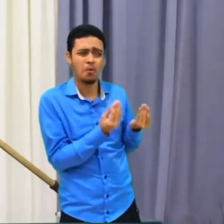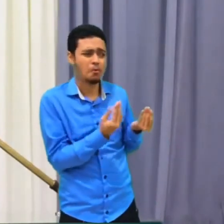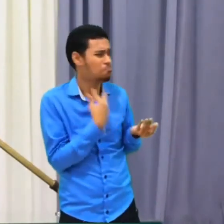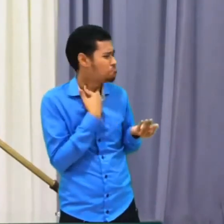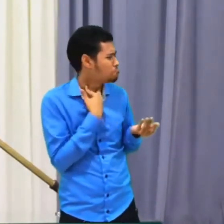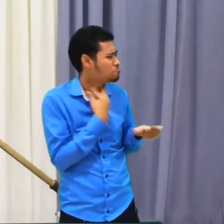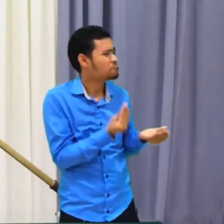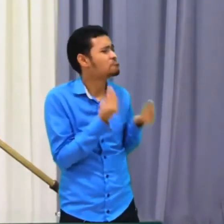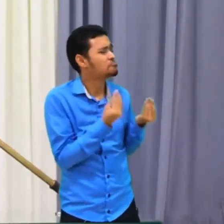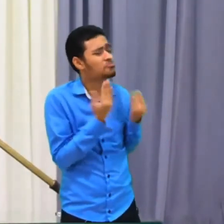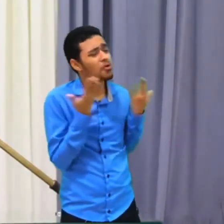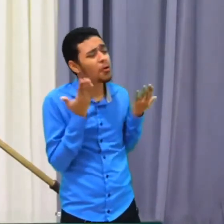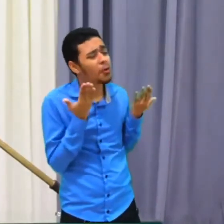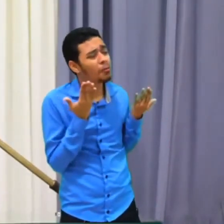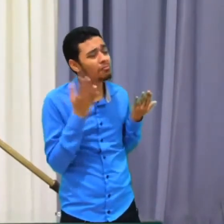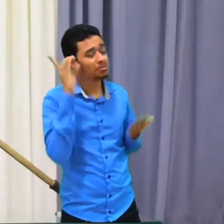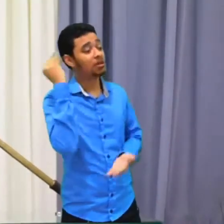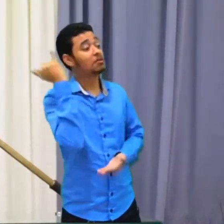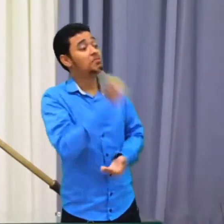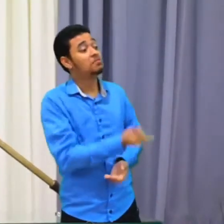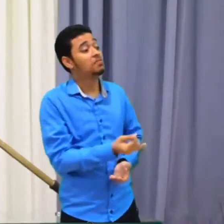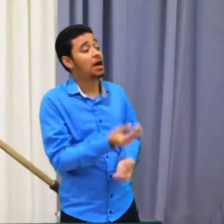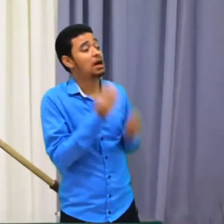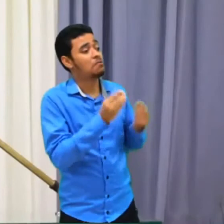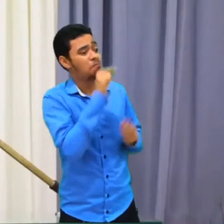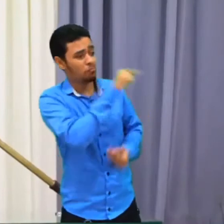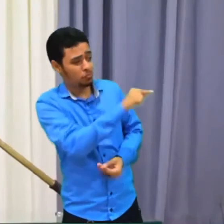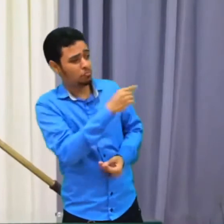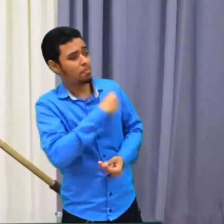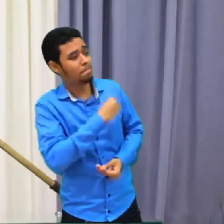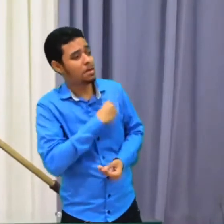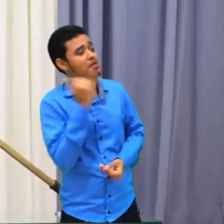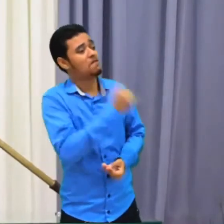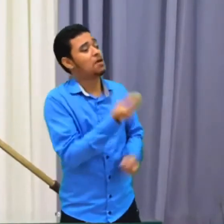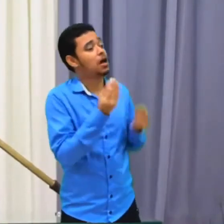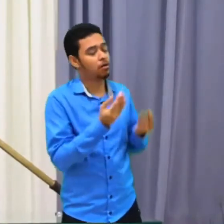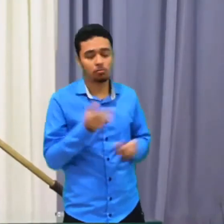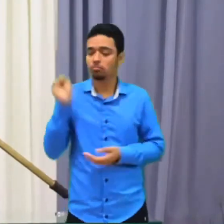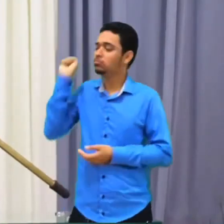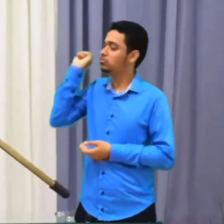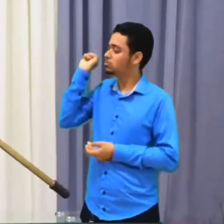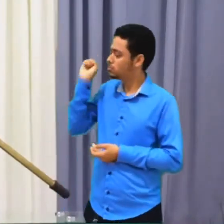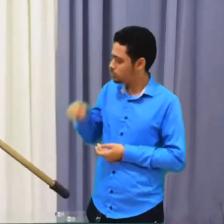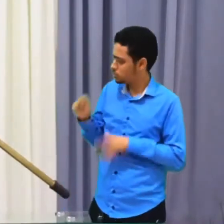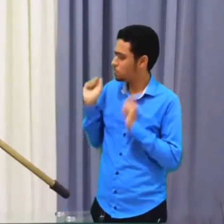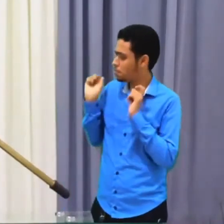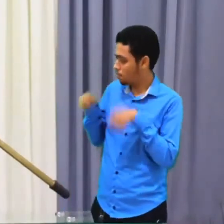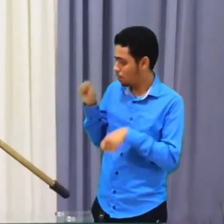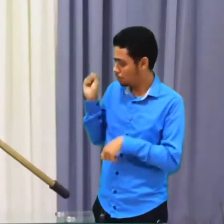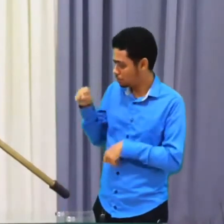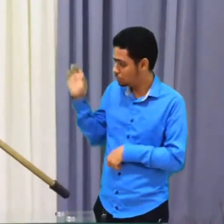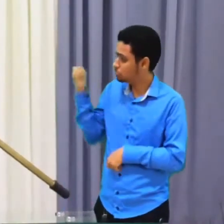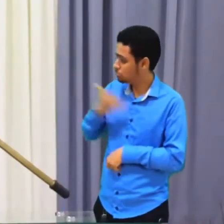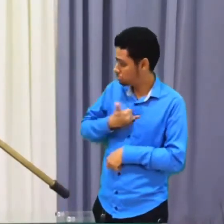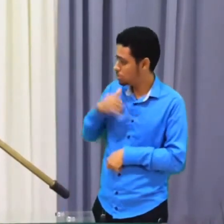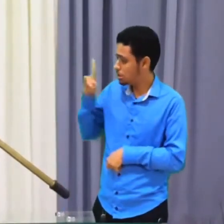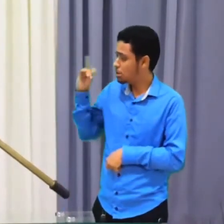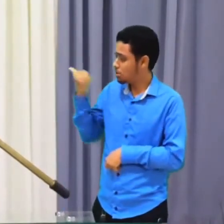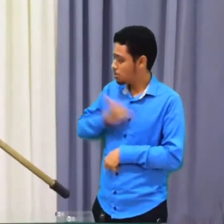pode? Como é que Deus fala com um pecador, com um homem pecador? Sim. O